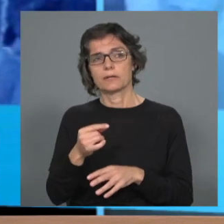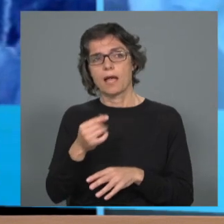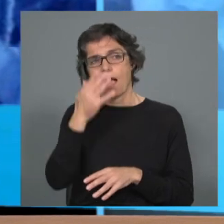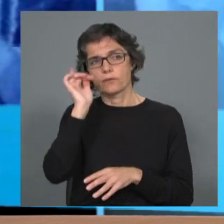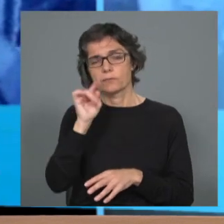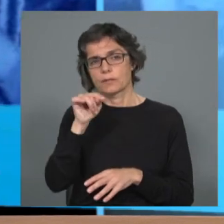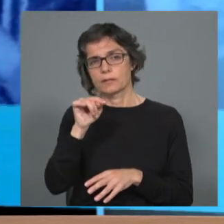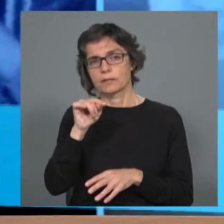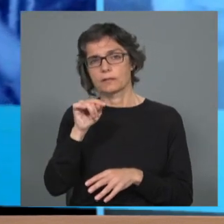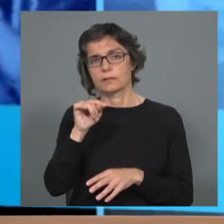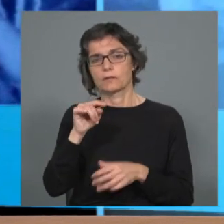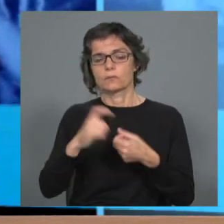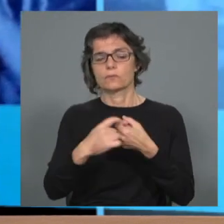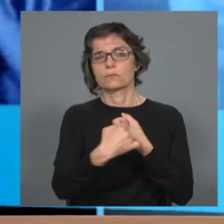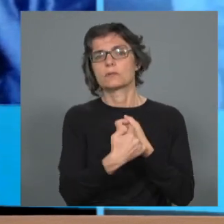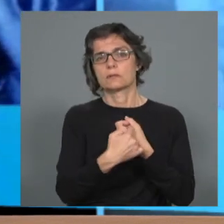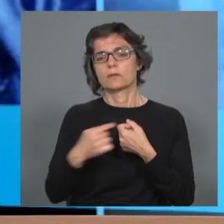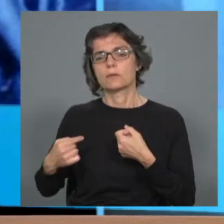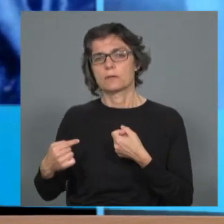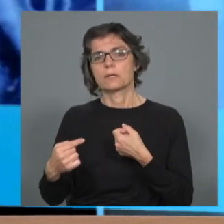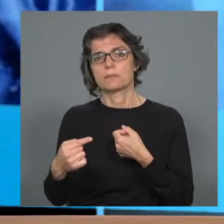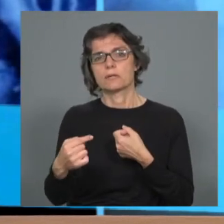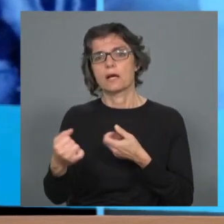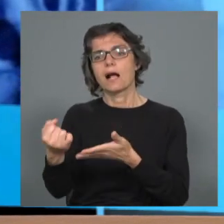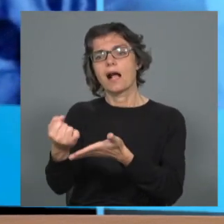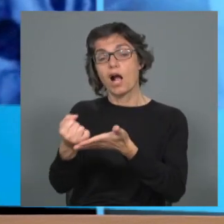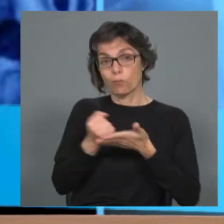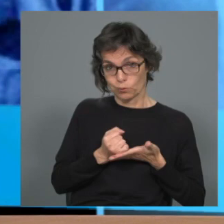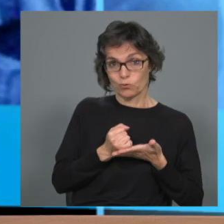parceiros que no dia-a-dia nos ajudam a ajudar melhor.